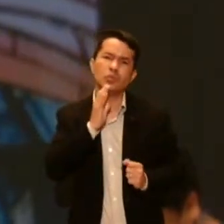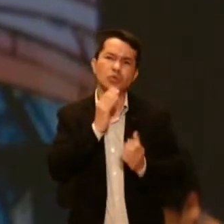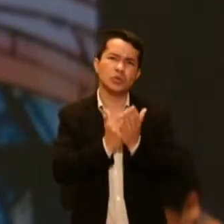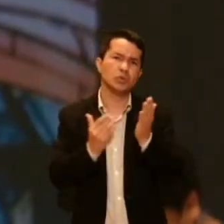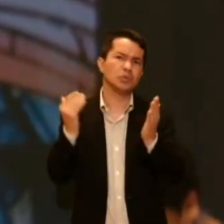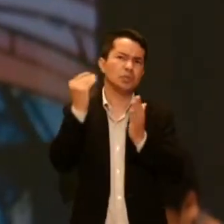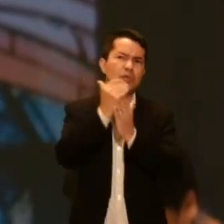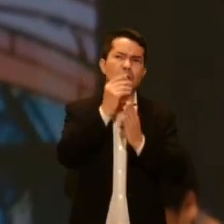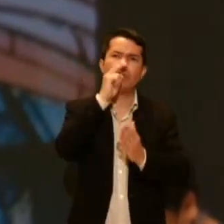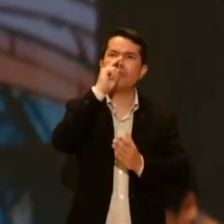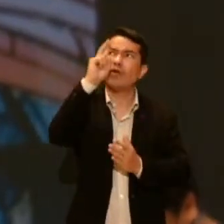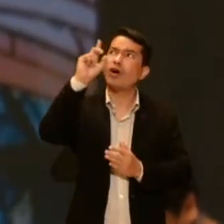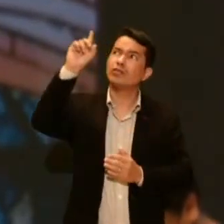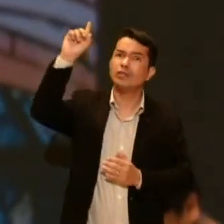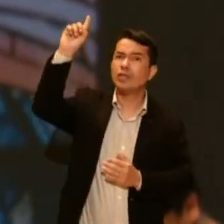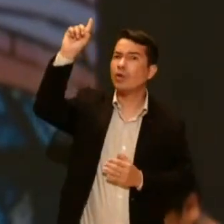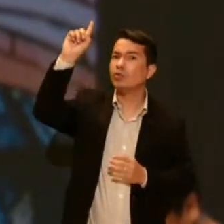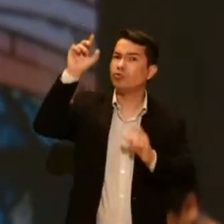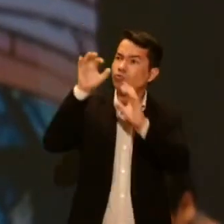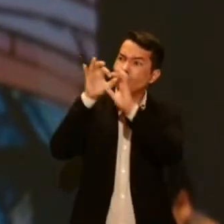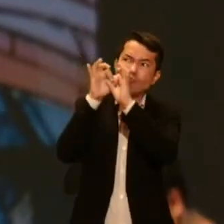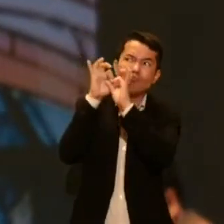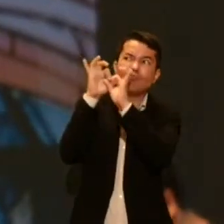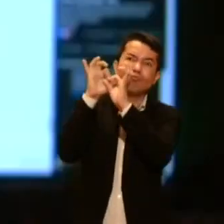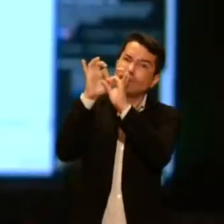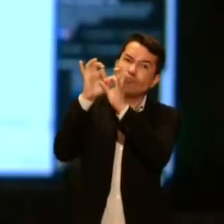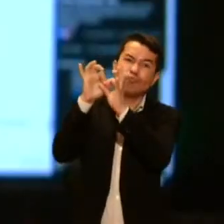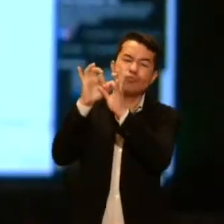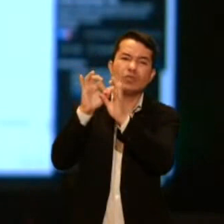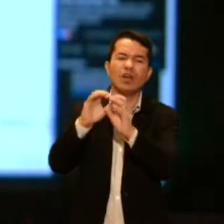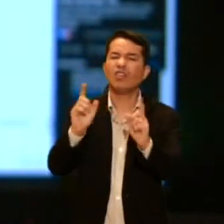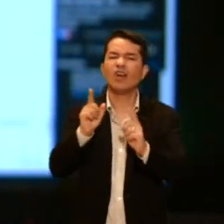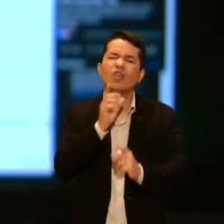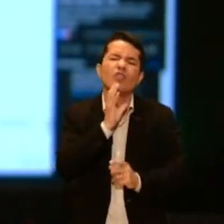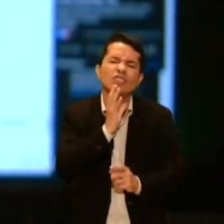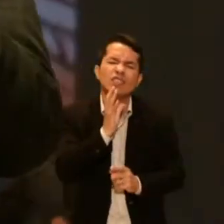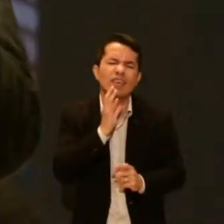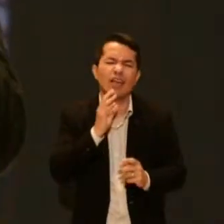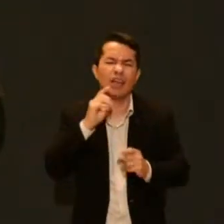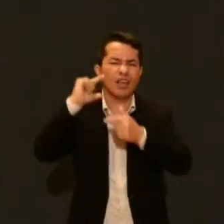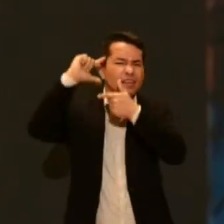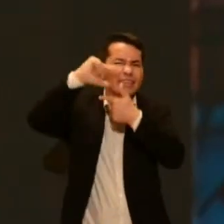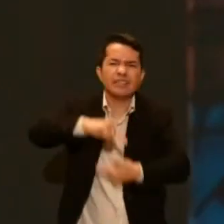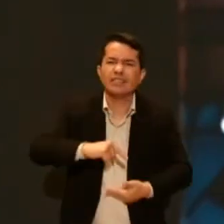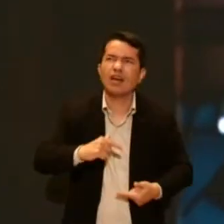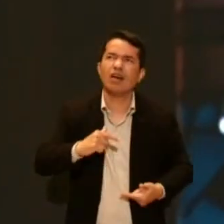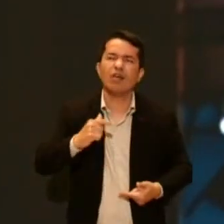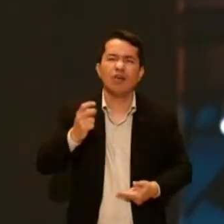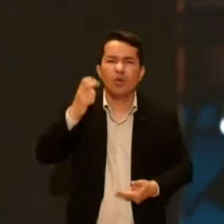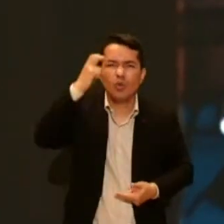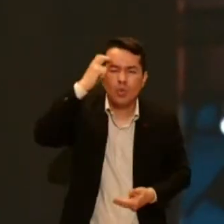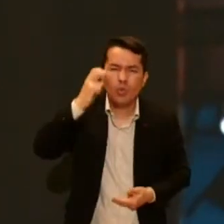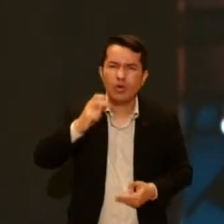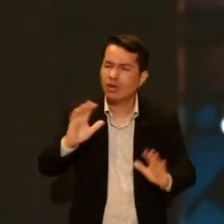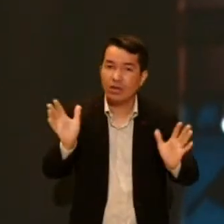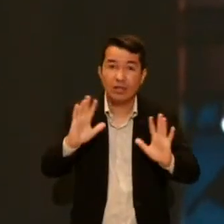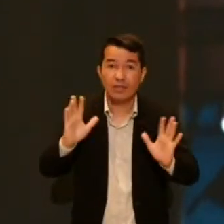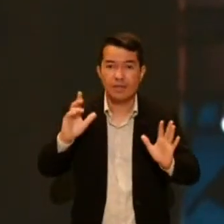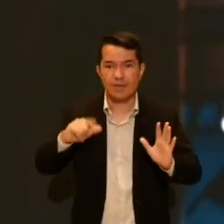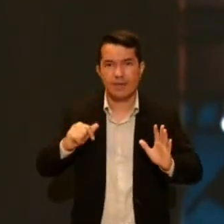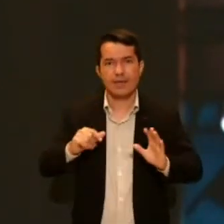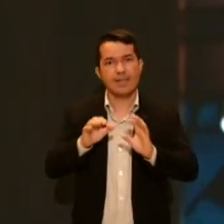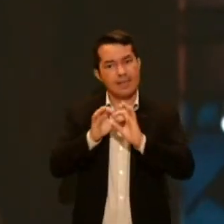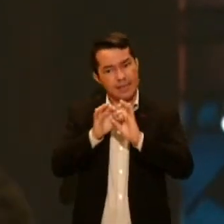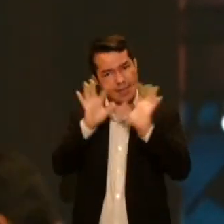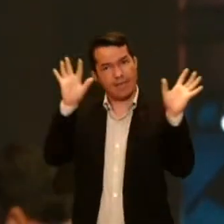tão perto, mas estão tão longe, porque rejeitam aquilo que Deus está falando, porque o orgulho está aí